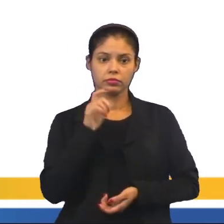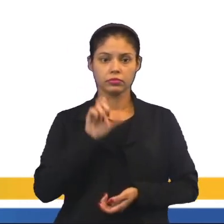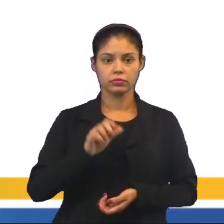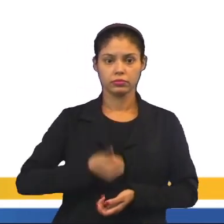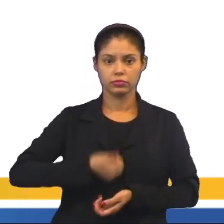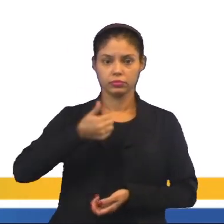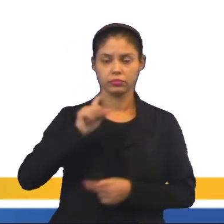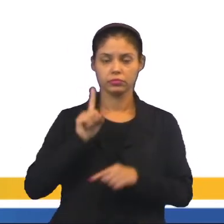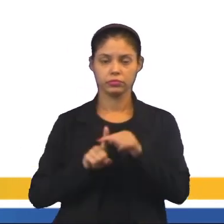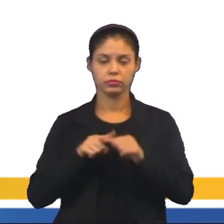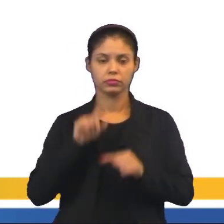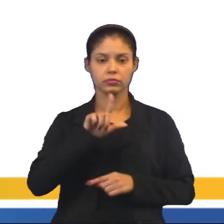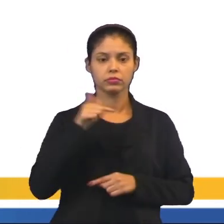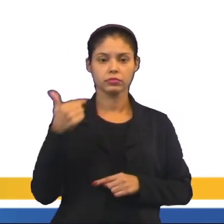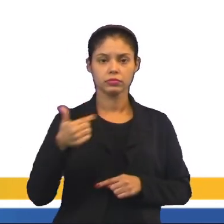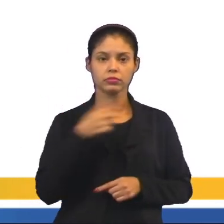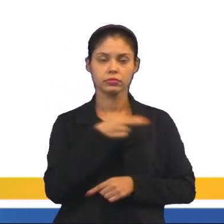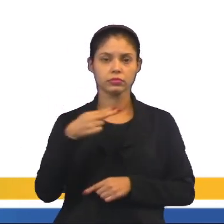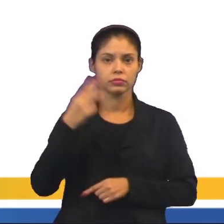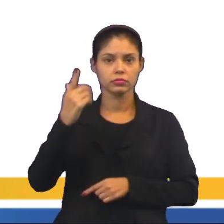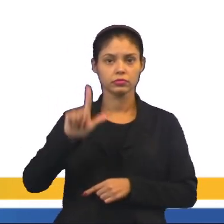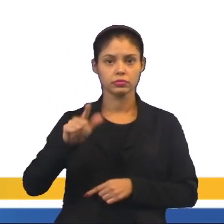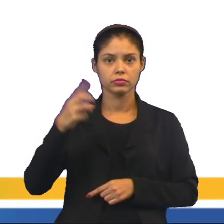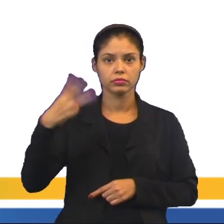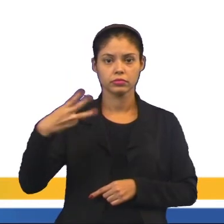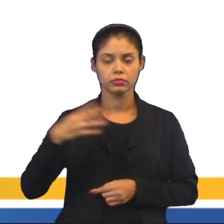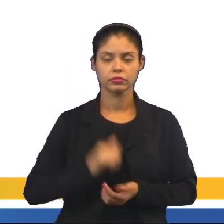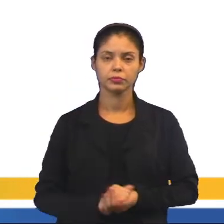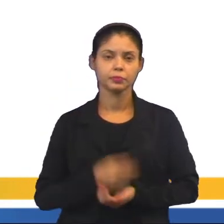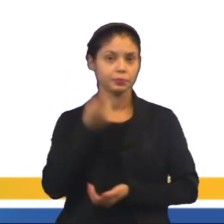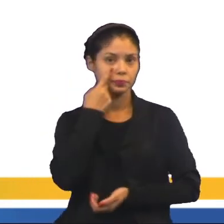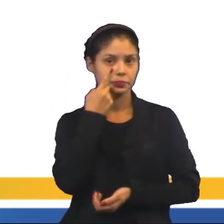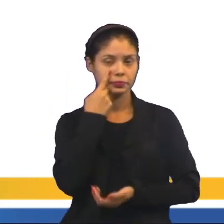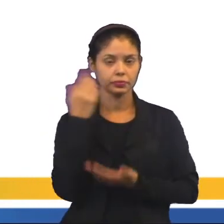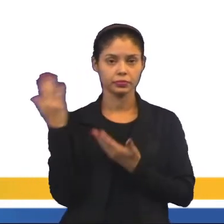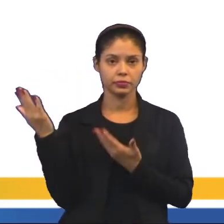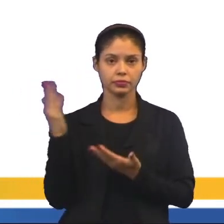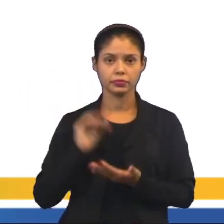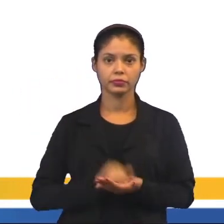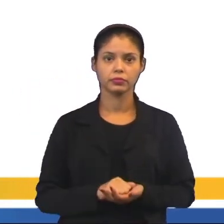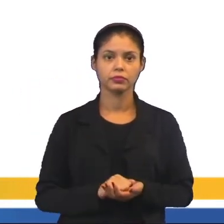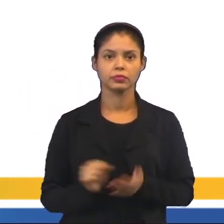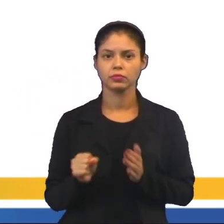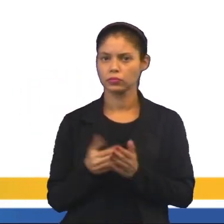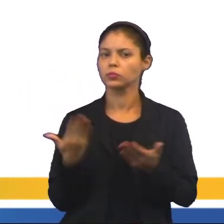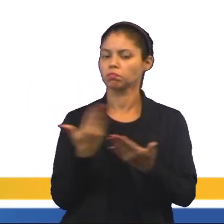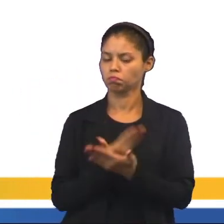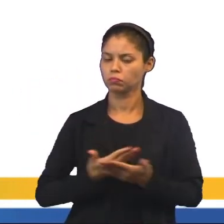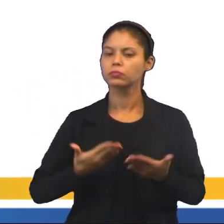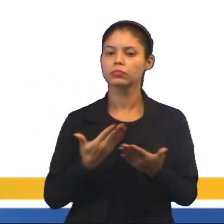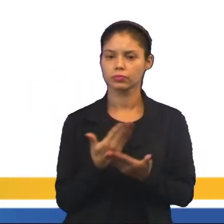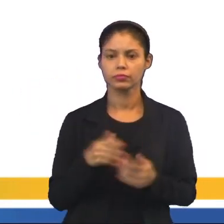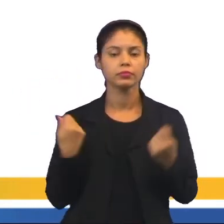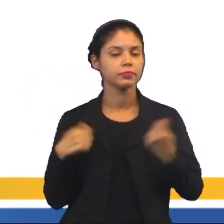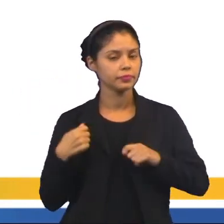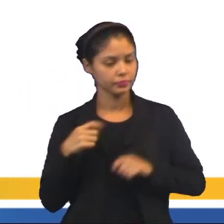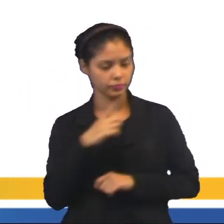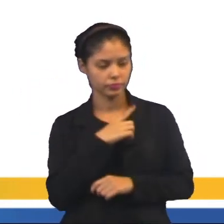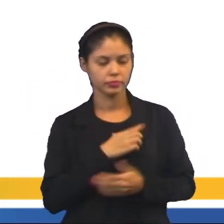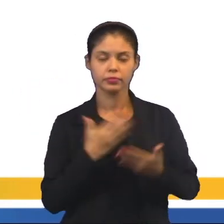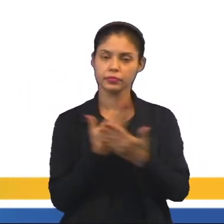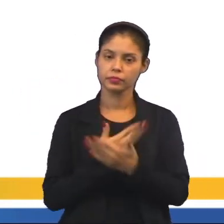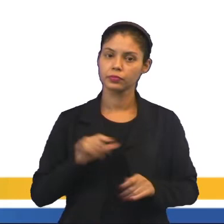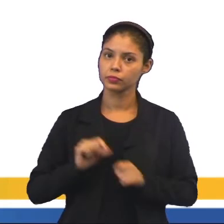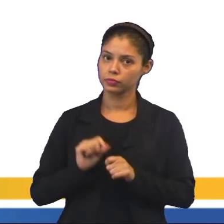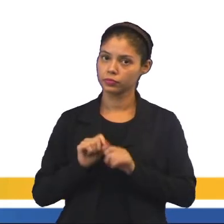2L1 mais L2, que é igual a L3. Então, observa aí, ó. é muito cuidadoso e tem que ter muito cuidado com o que